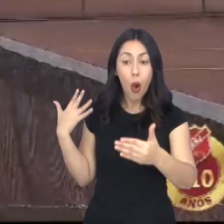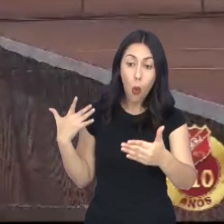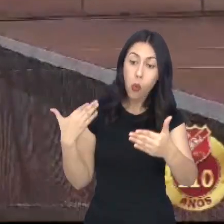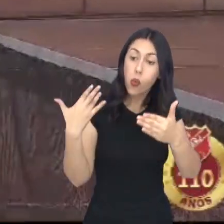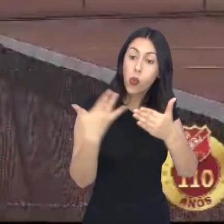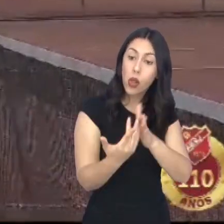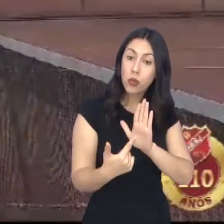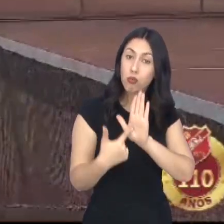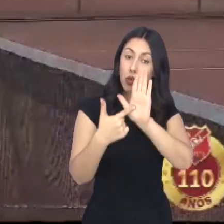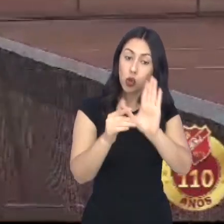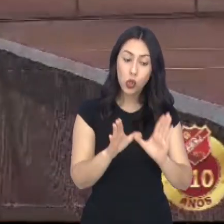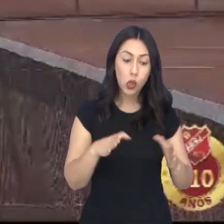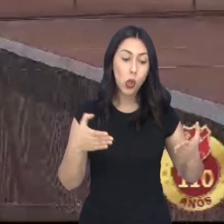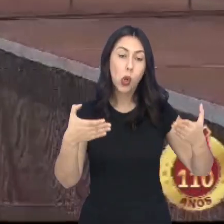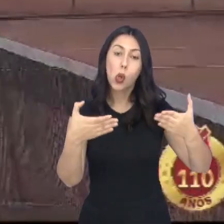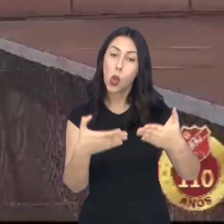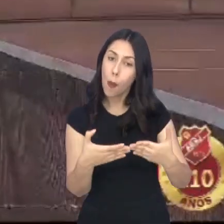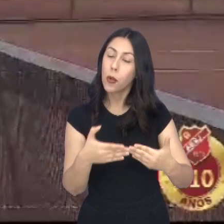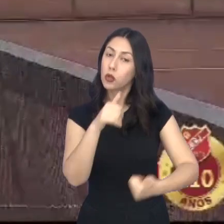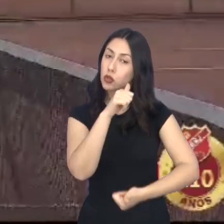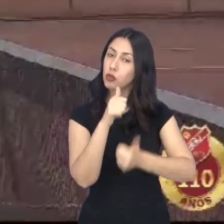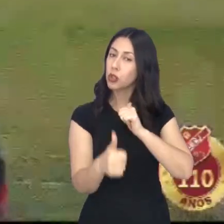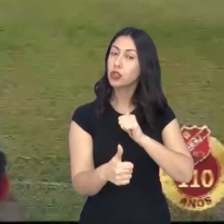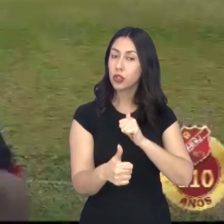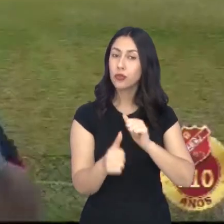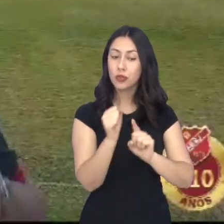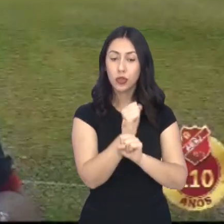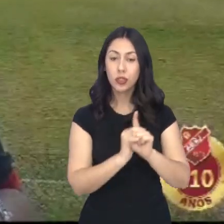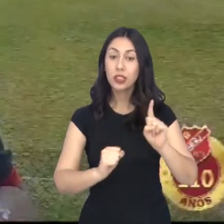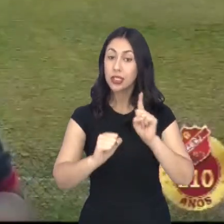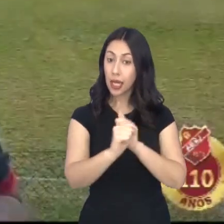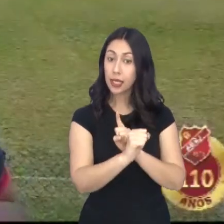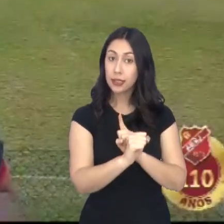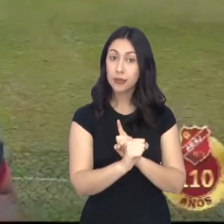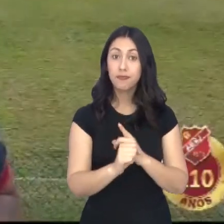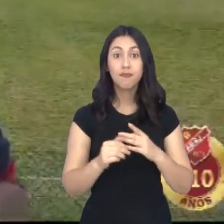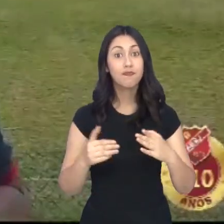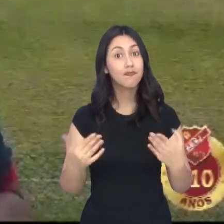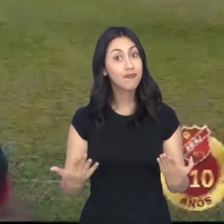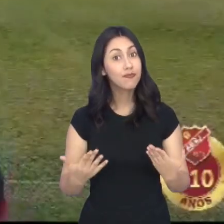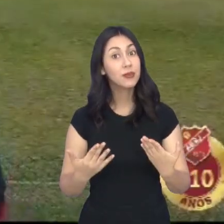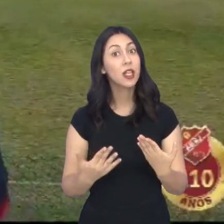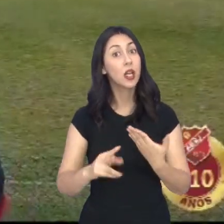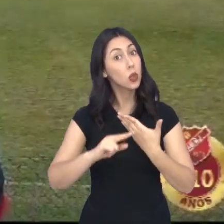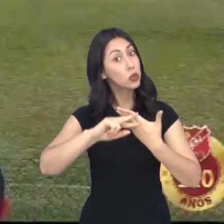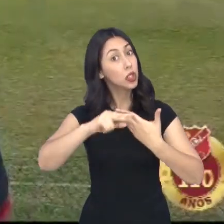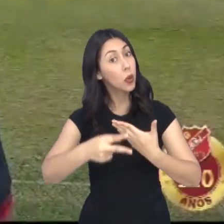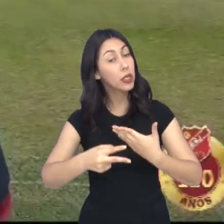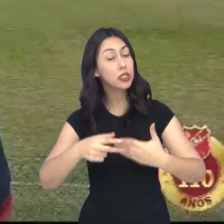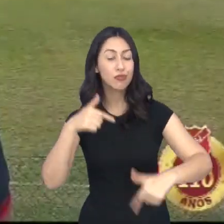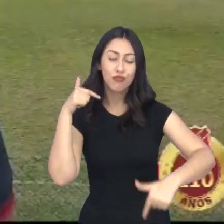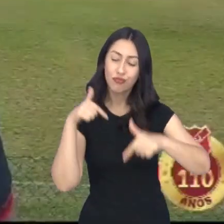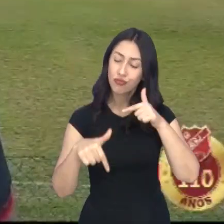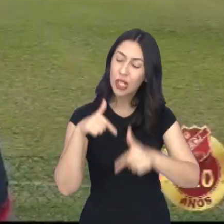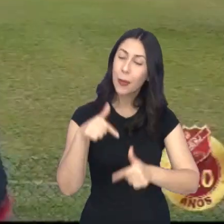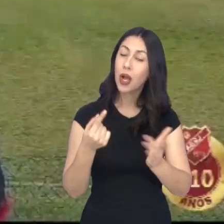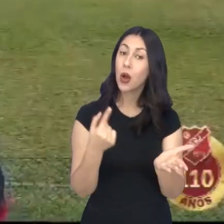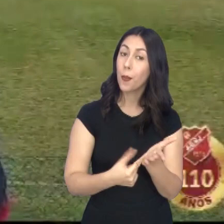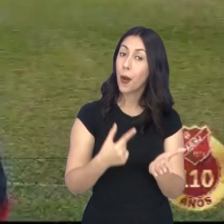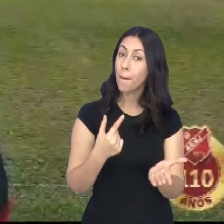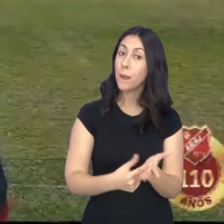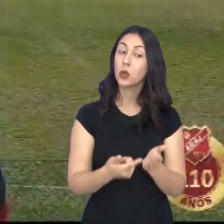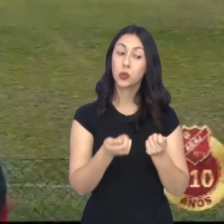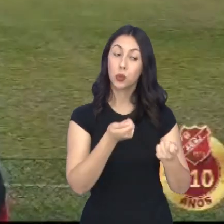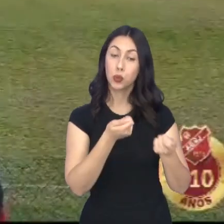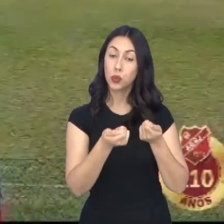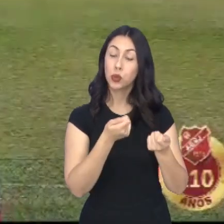um dos melhores clubes esportivos sociais do país. Este feito é resultado de muito trabalho e compromisso dos nossos gestores,